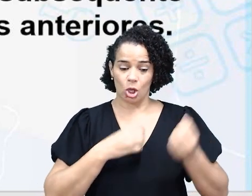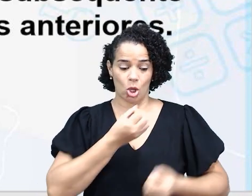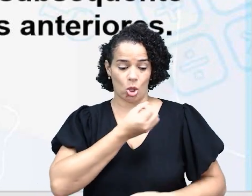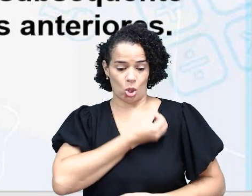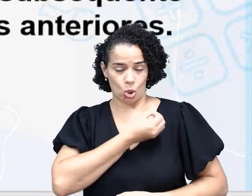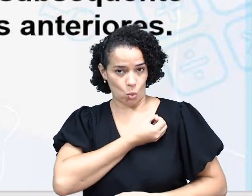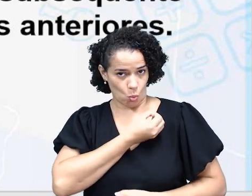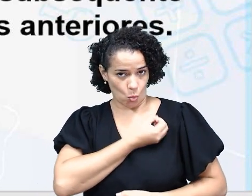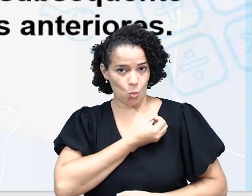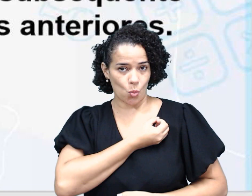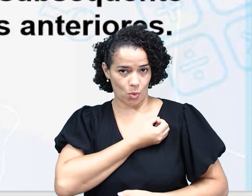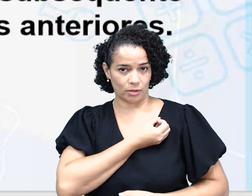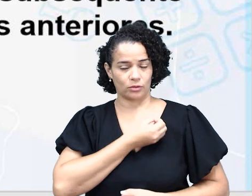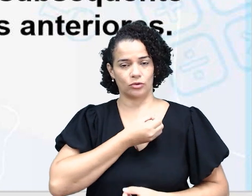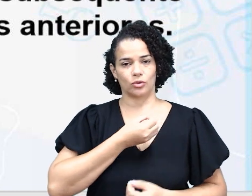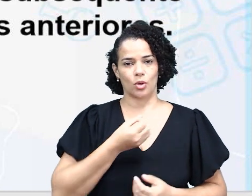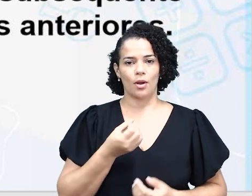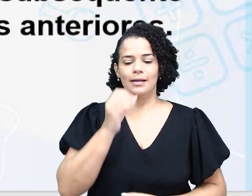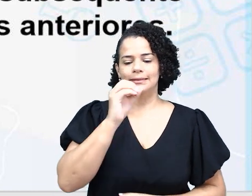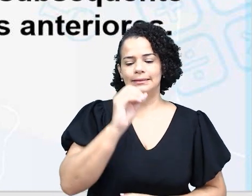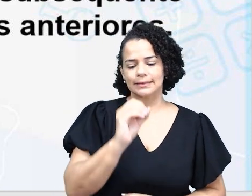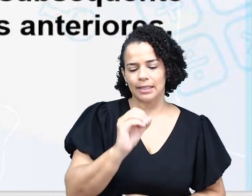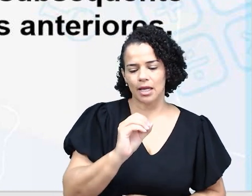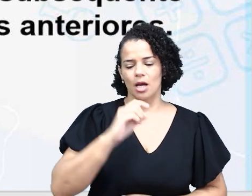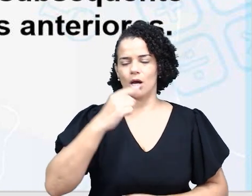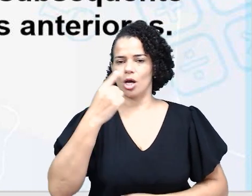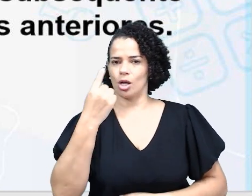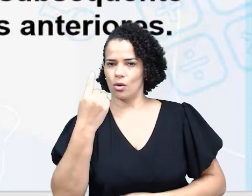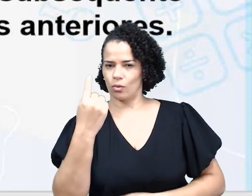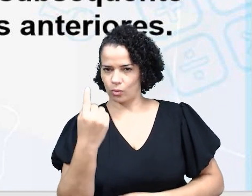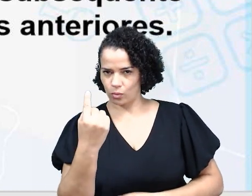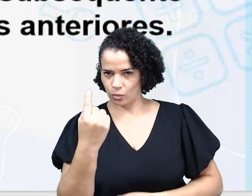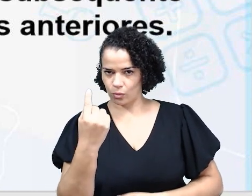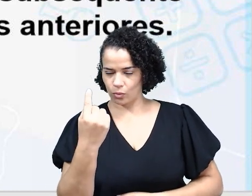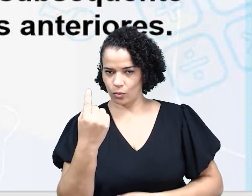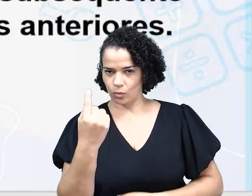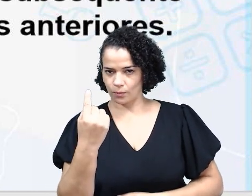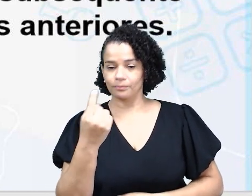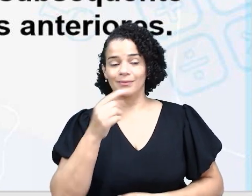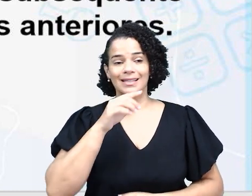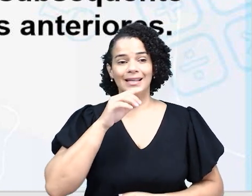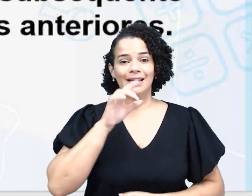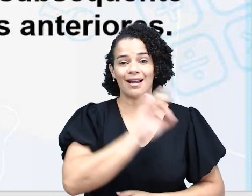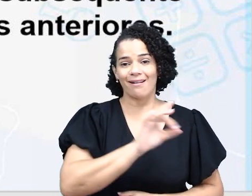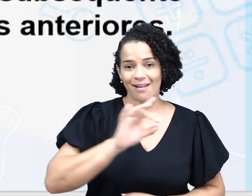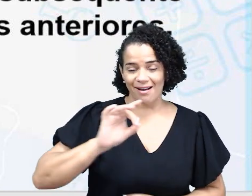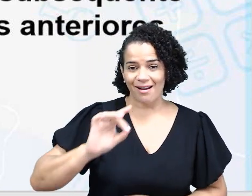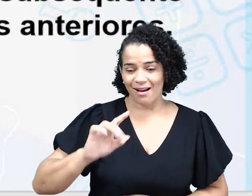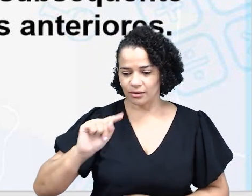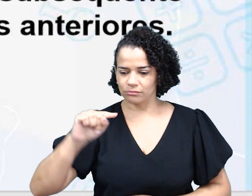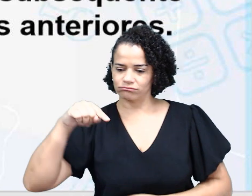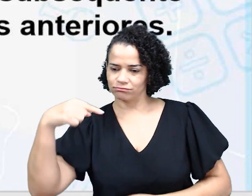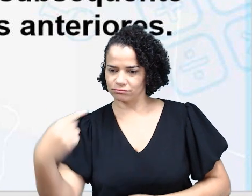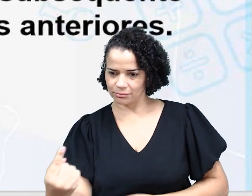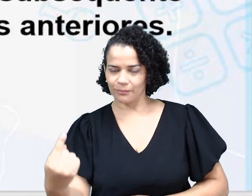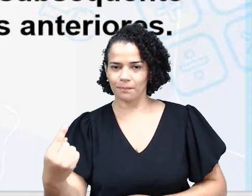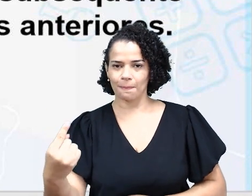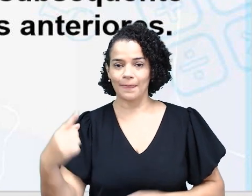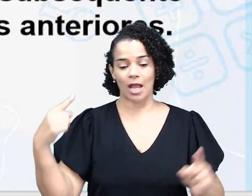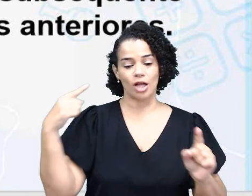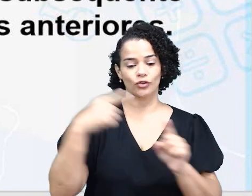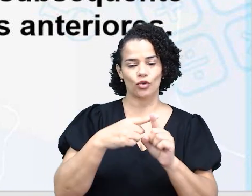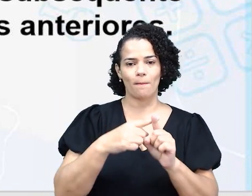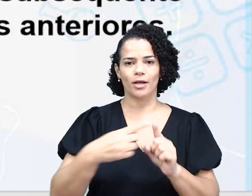inteiros, começando por 0 e 1, na qual cada termo subsequente corresponde à soma dos